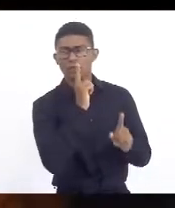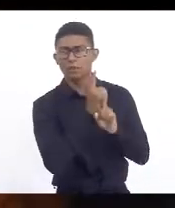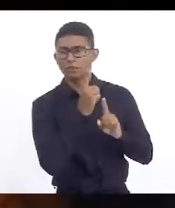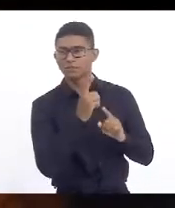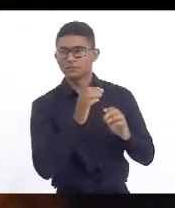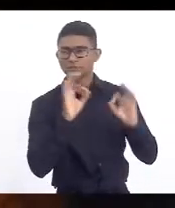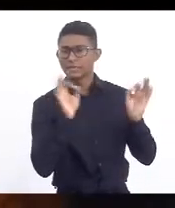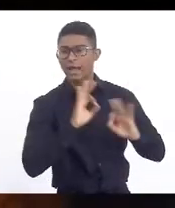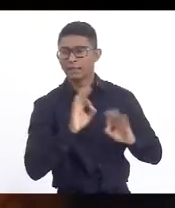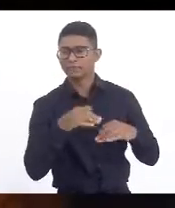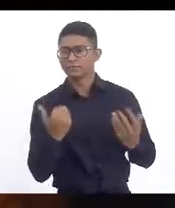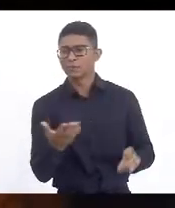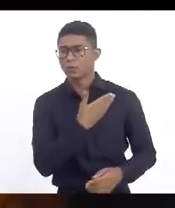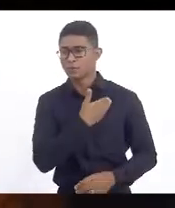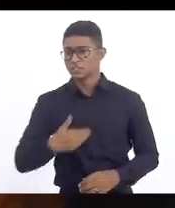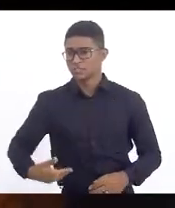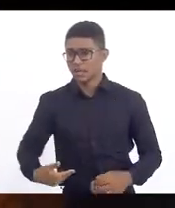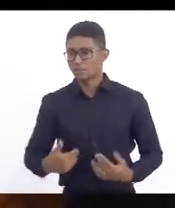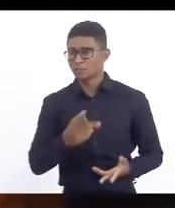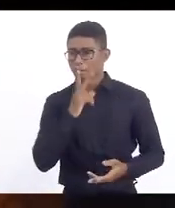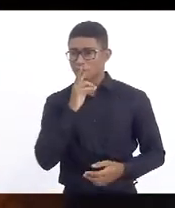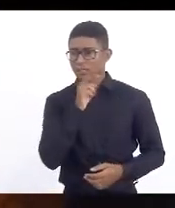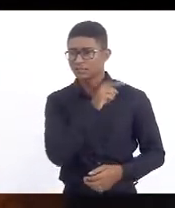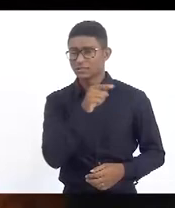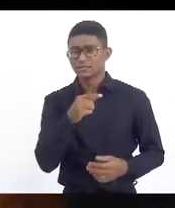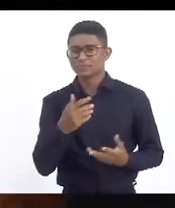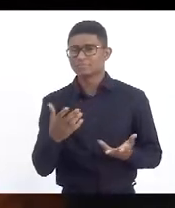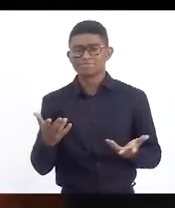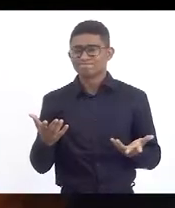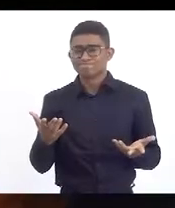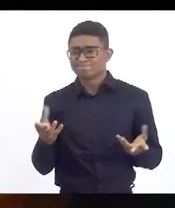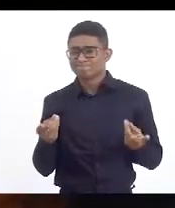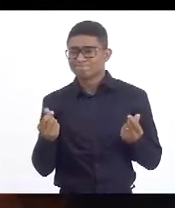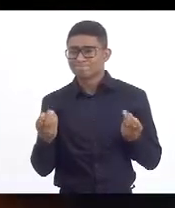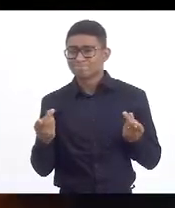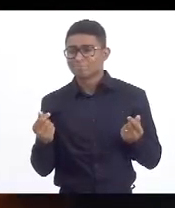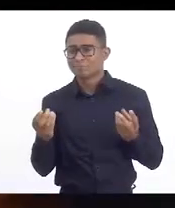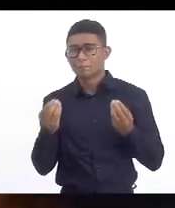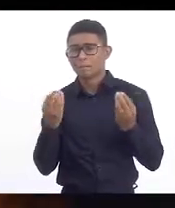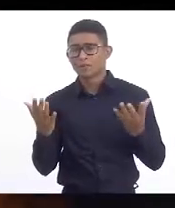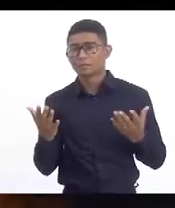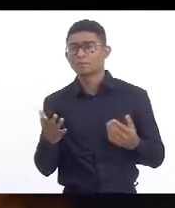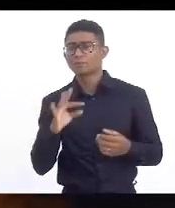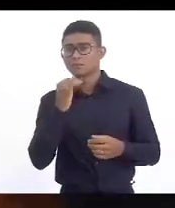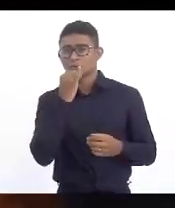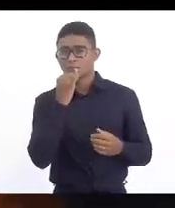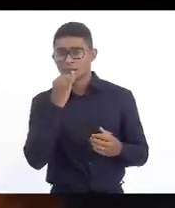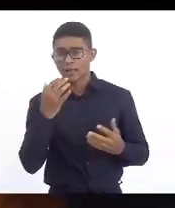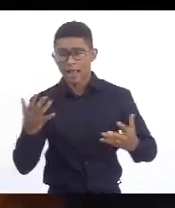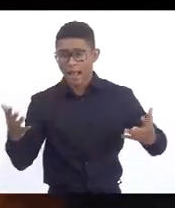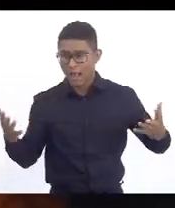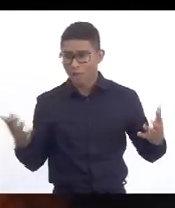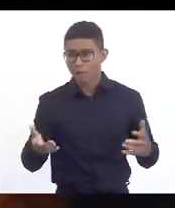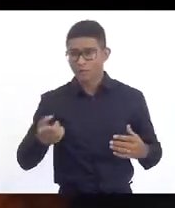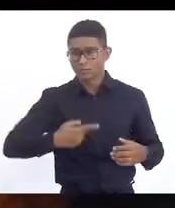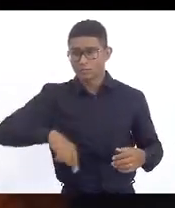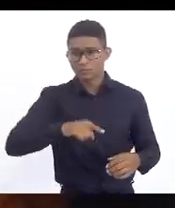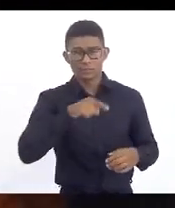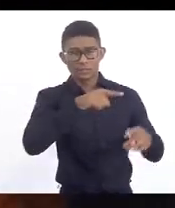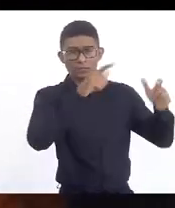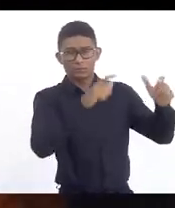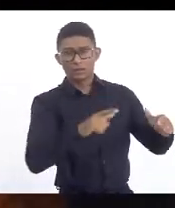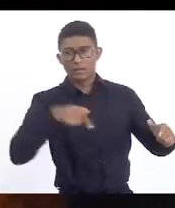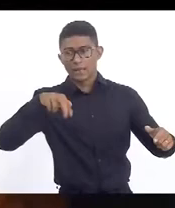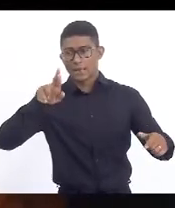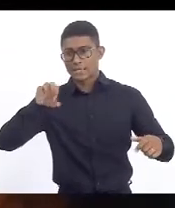máquina, mas para quê? Qual o custo-benefício? Qual o retorno? Se nós sairmos daqui agora, formos em queimados, é um